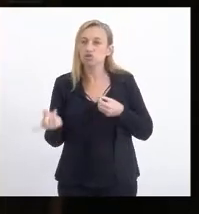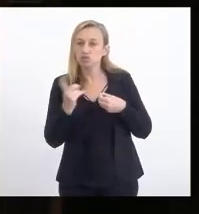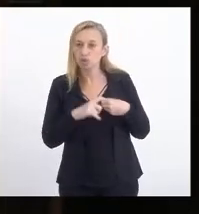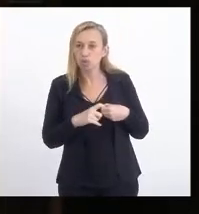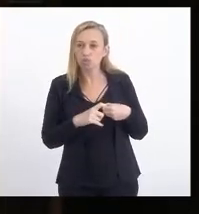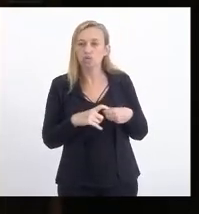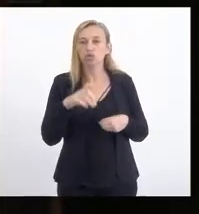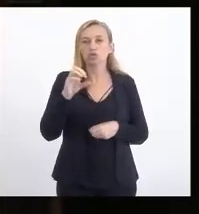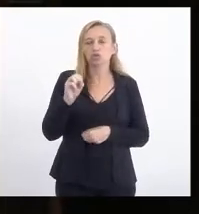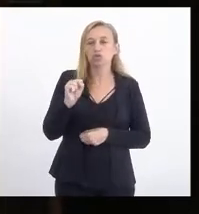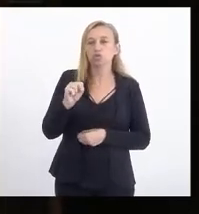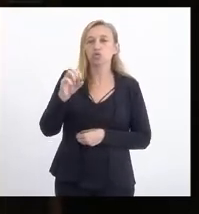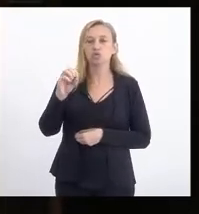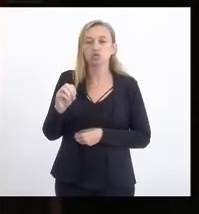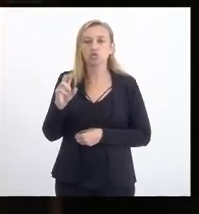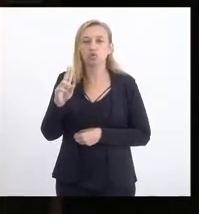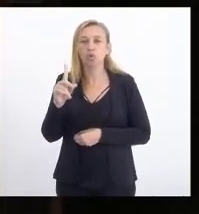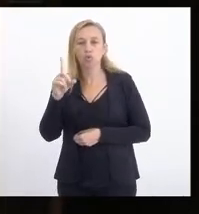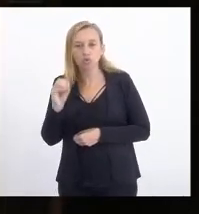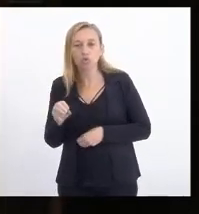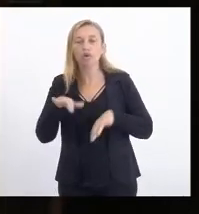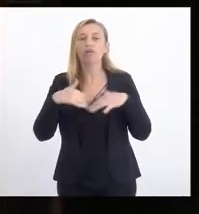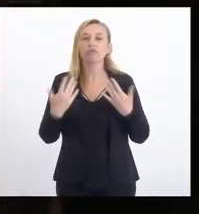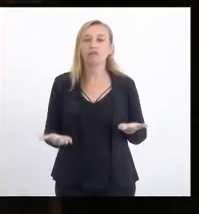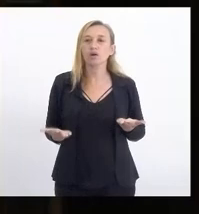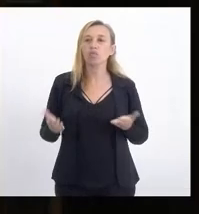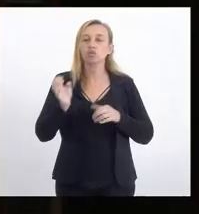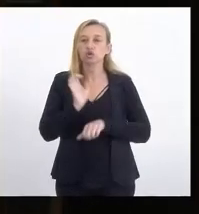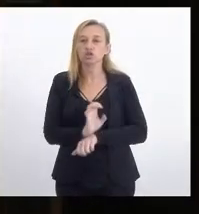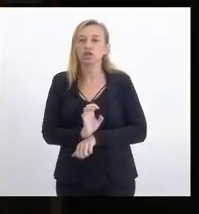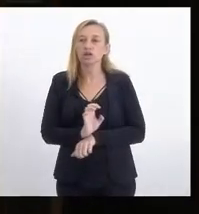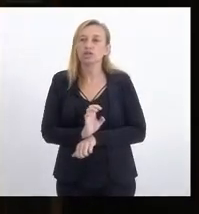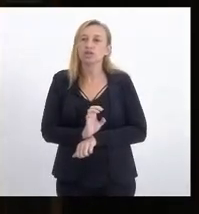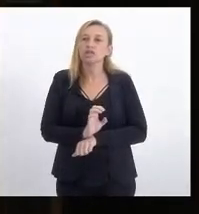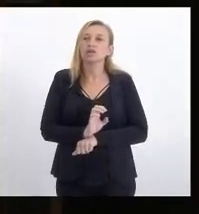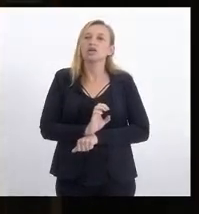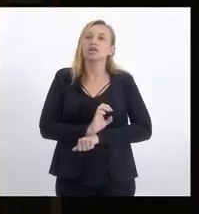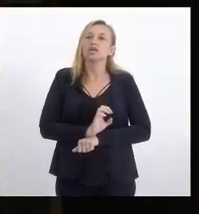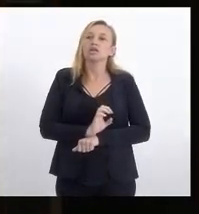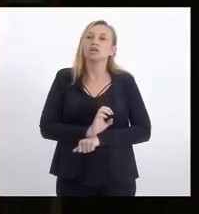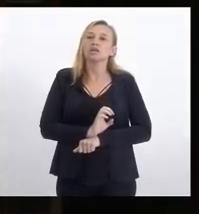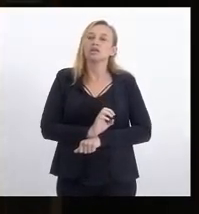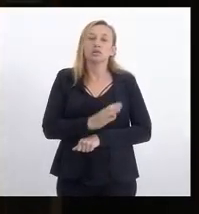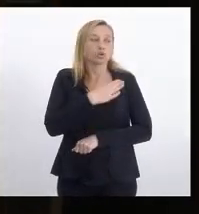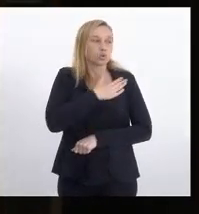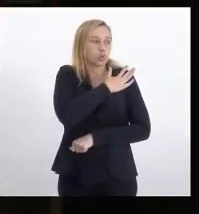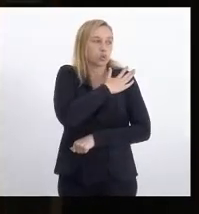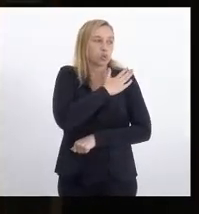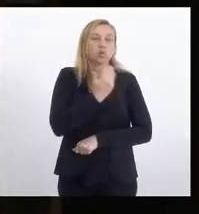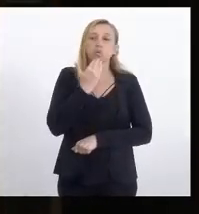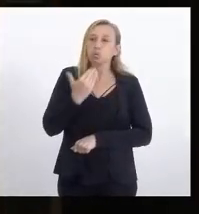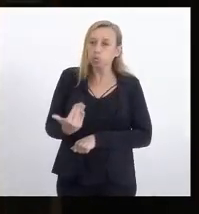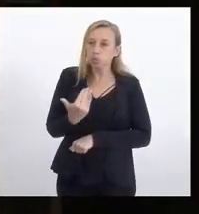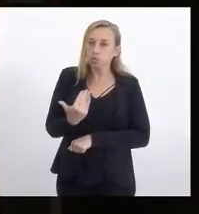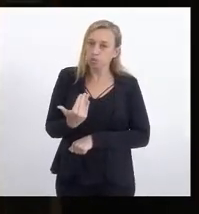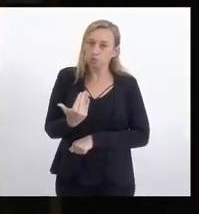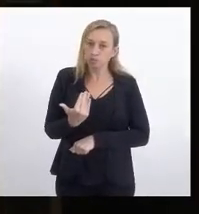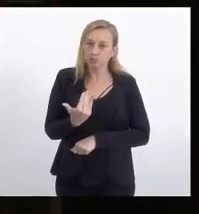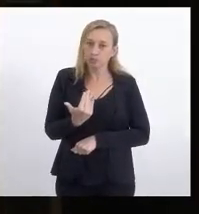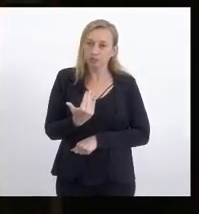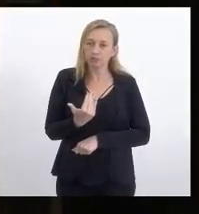volta de soldo então é o estado é o estado a gente o militar solicita